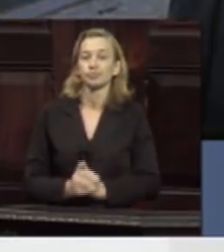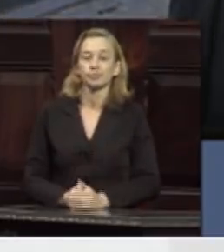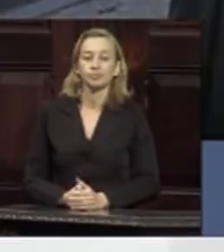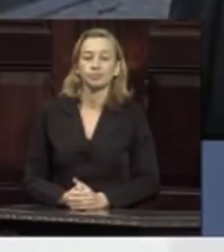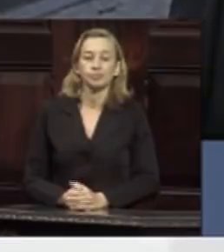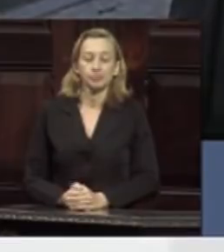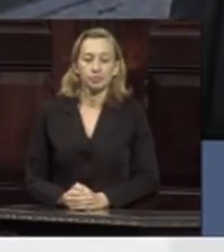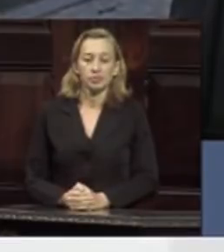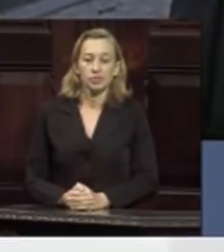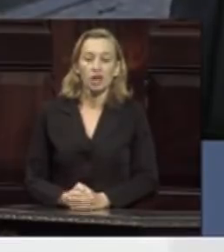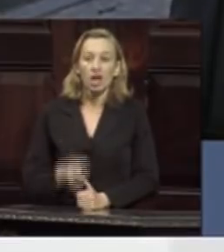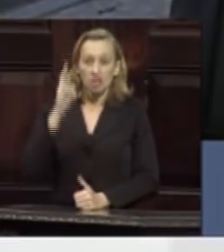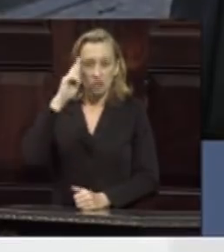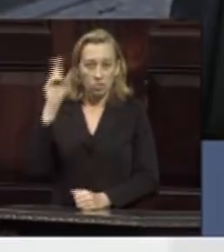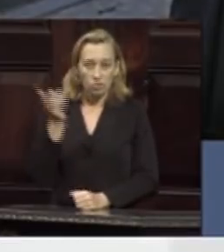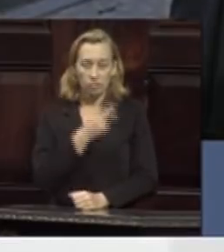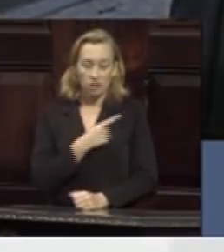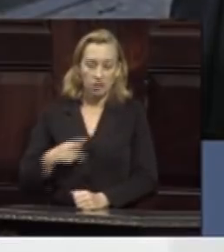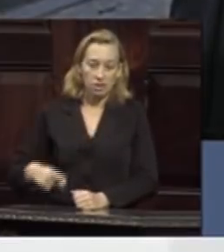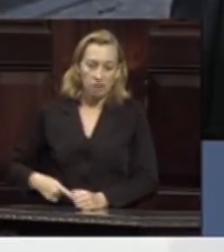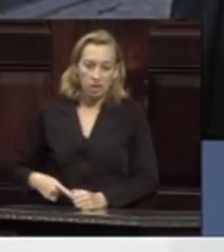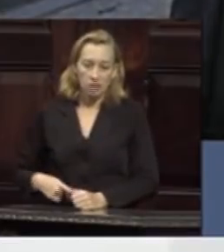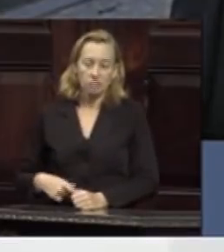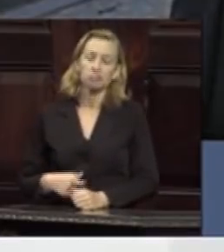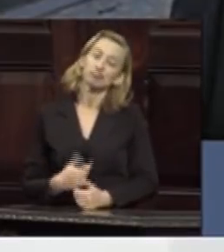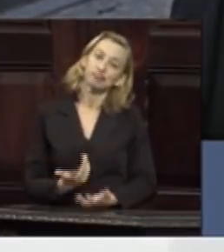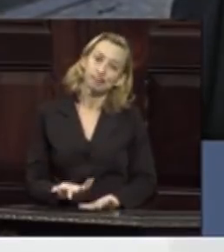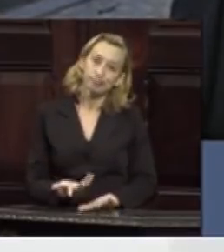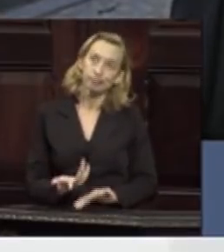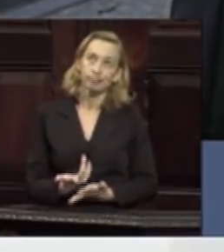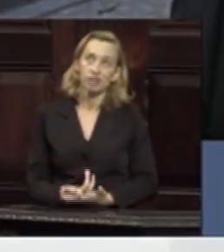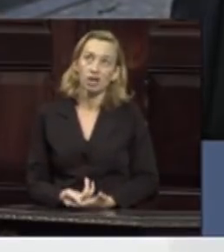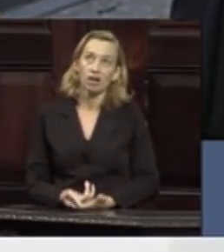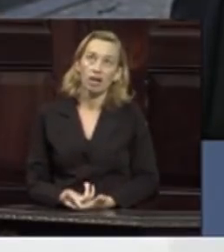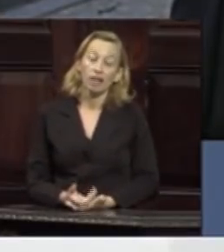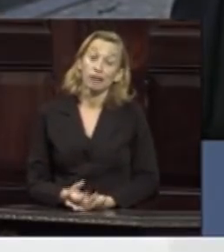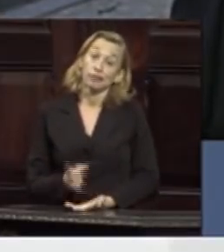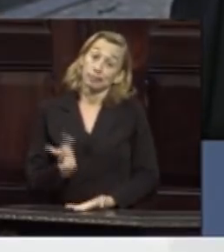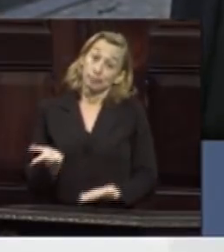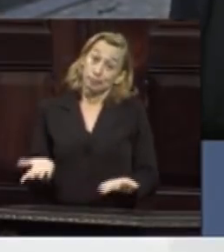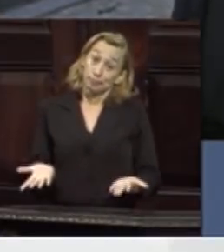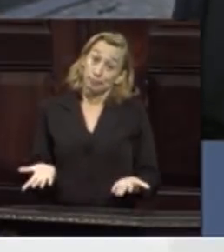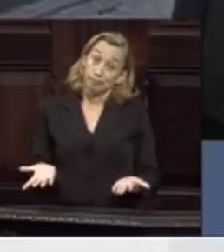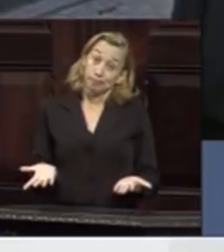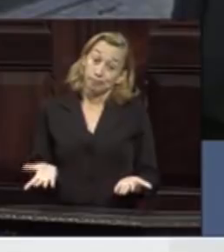E aí, senhor presidente, e temos que dizer isto sinceramente,